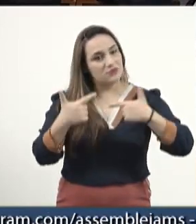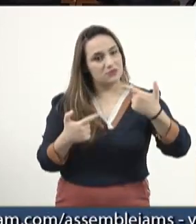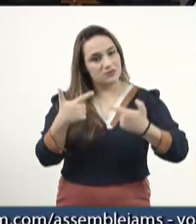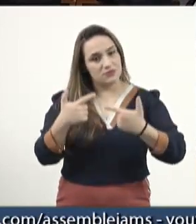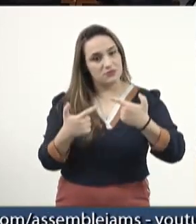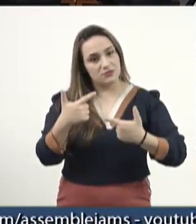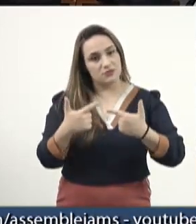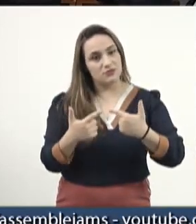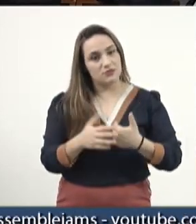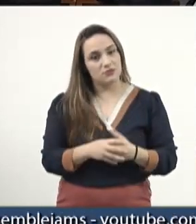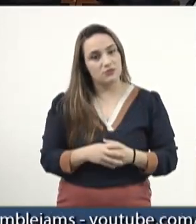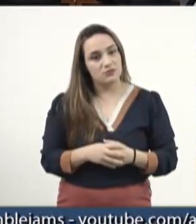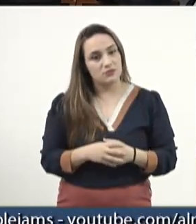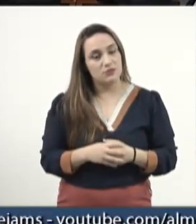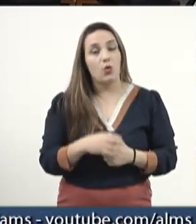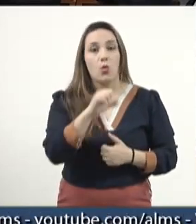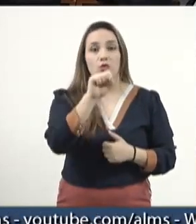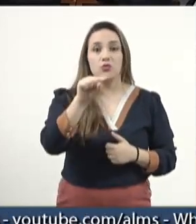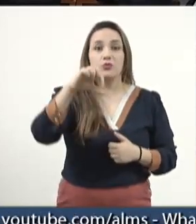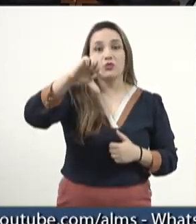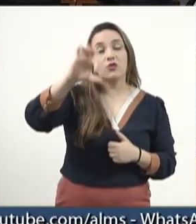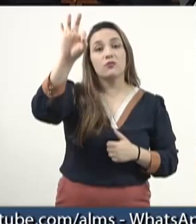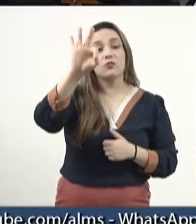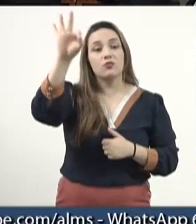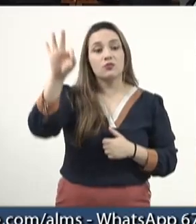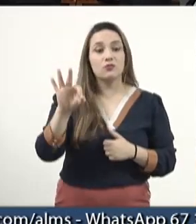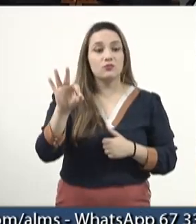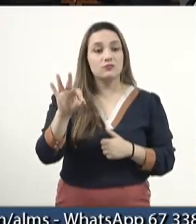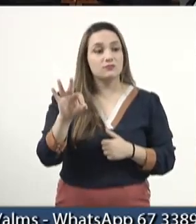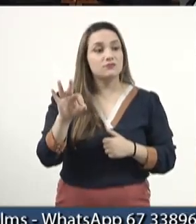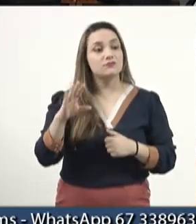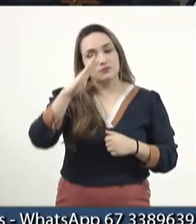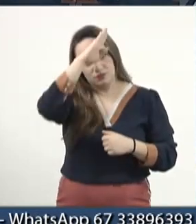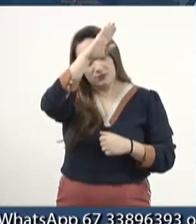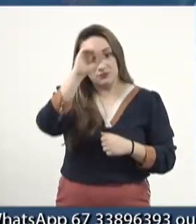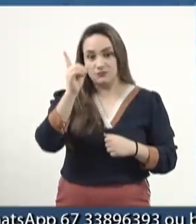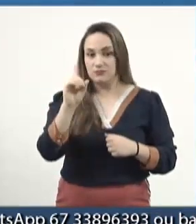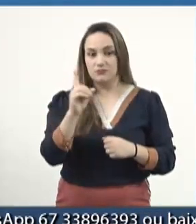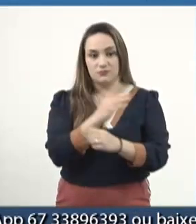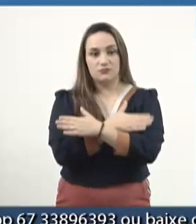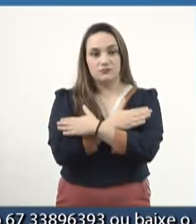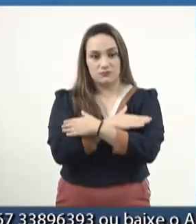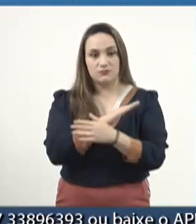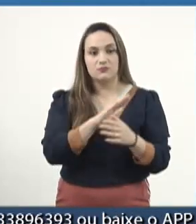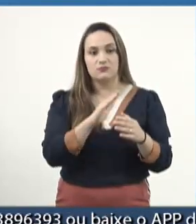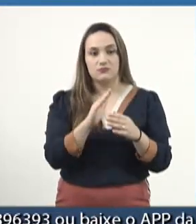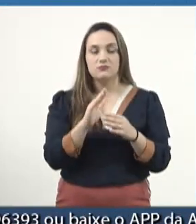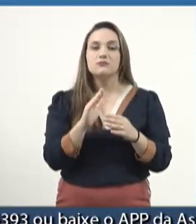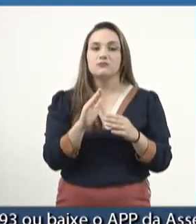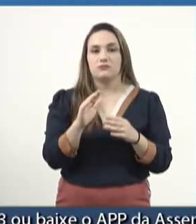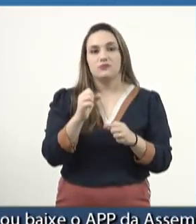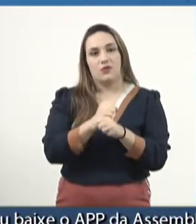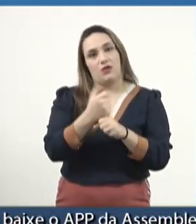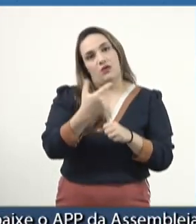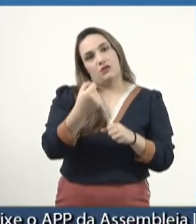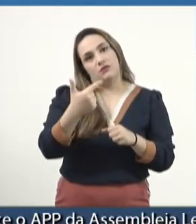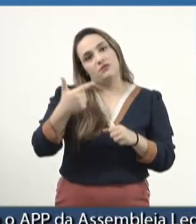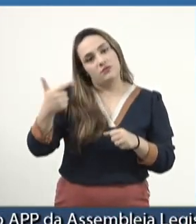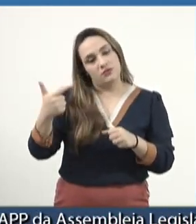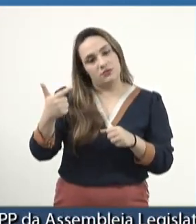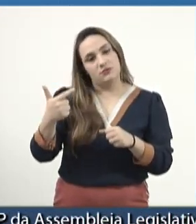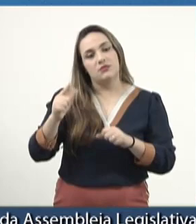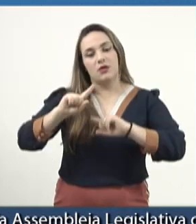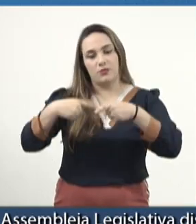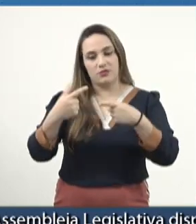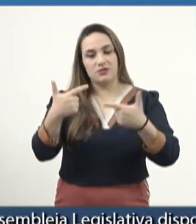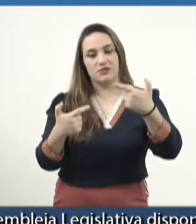Bolsonaro? Bolsonaro, 8,9%, governo Bolsonaro de desemprego. Não, entregou hoje o governo em 2022, após a